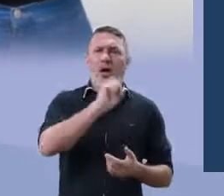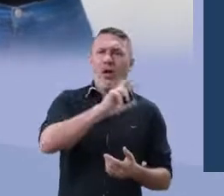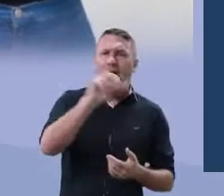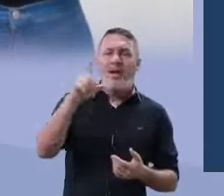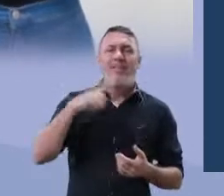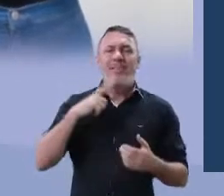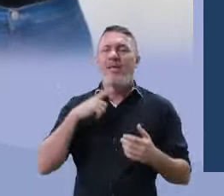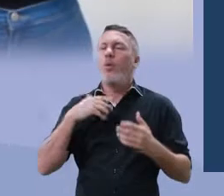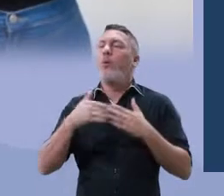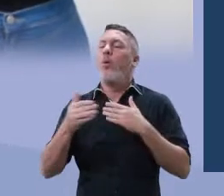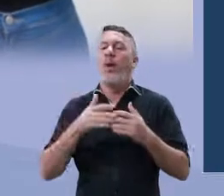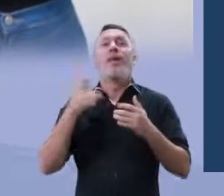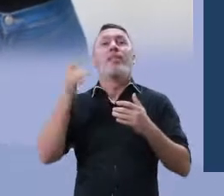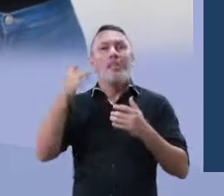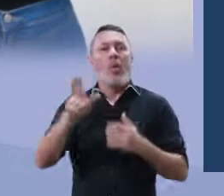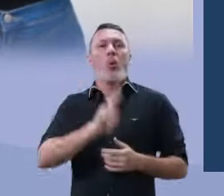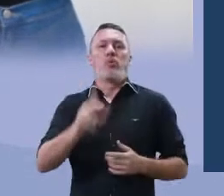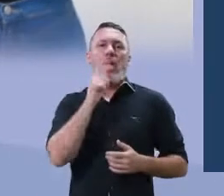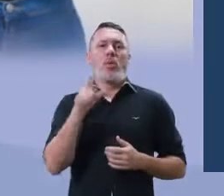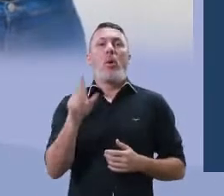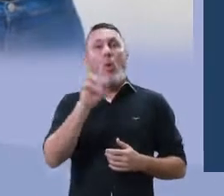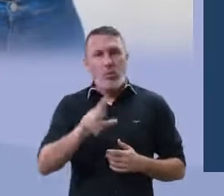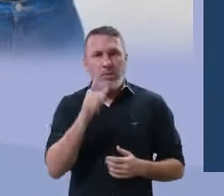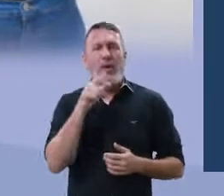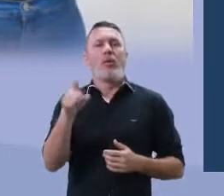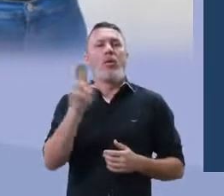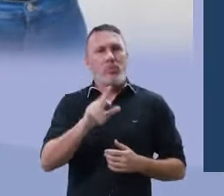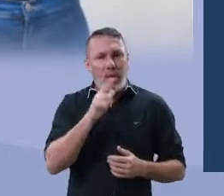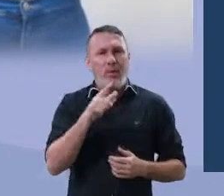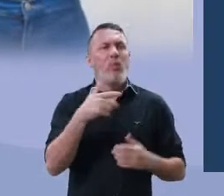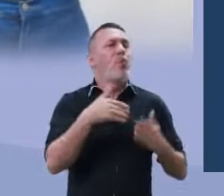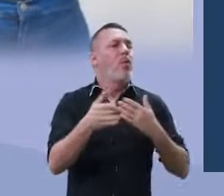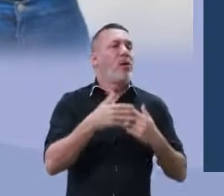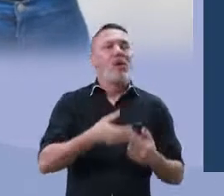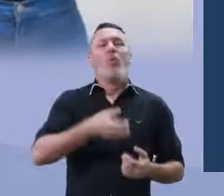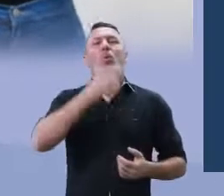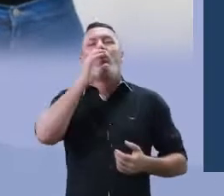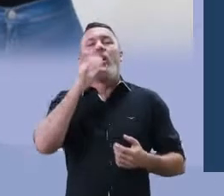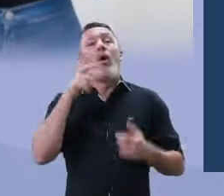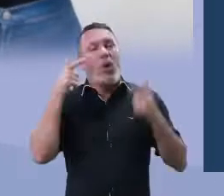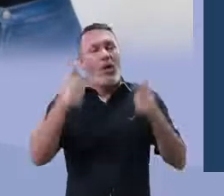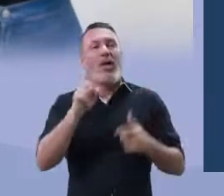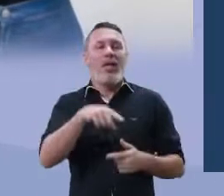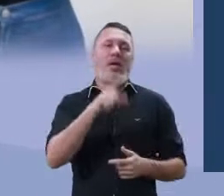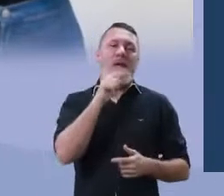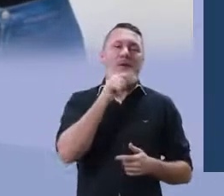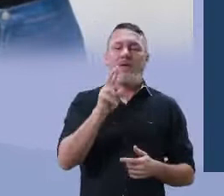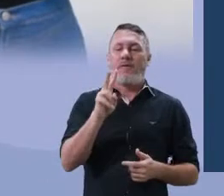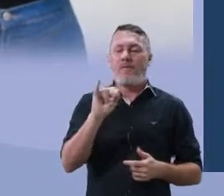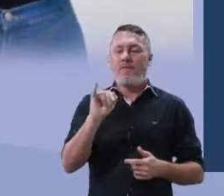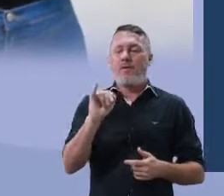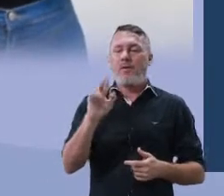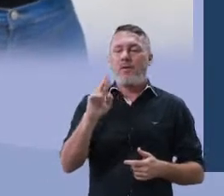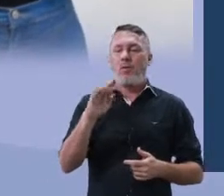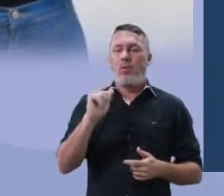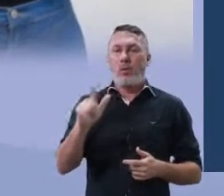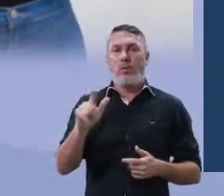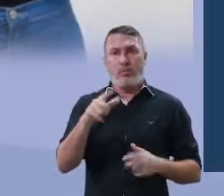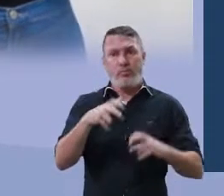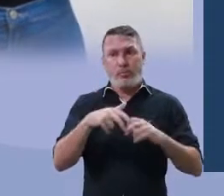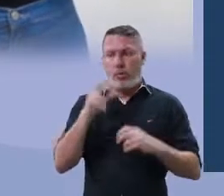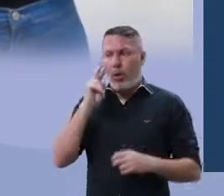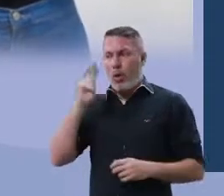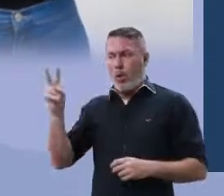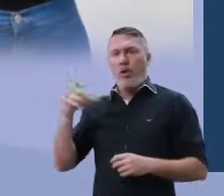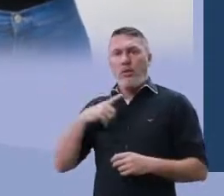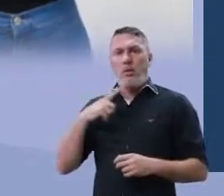Então, vários compostos, quando a gente pensa nesses materiais, a água virtual ela é indiretamente relacionada com